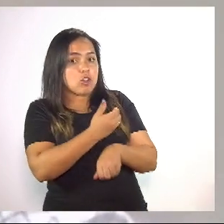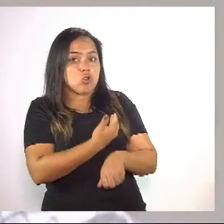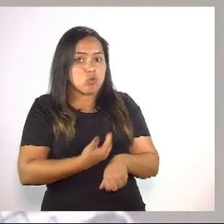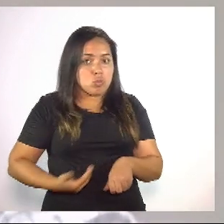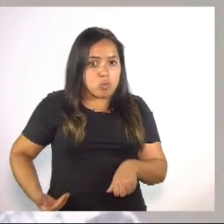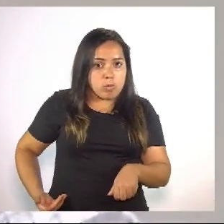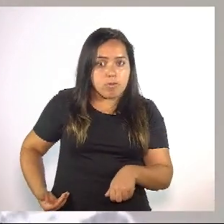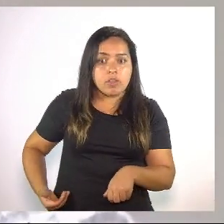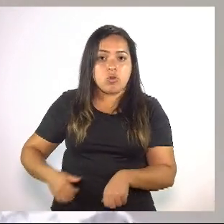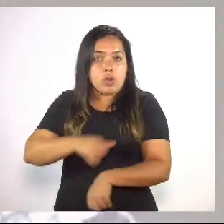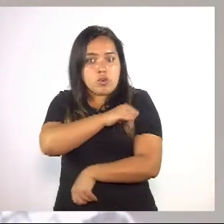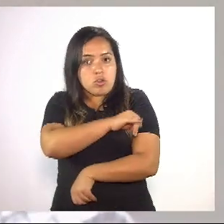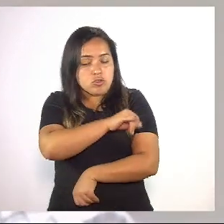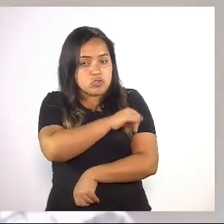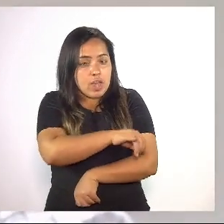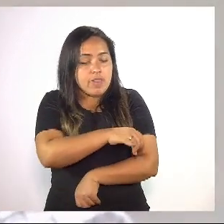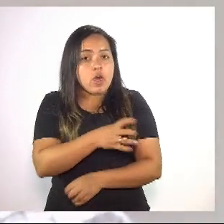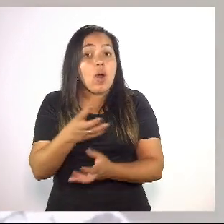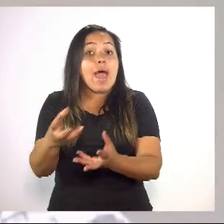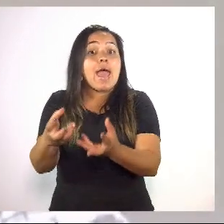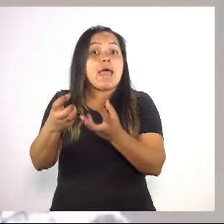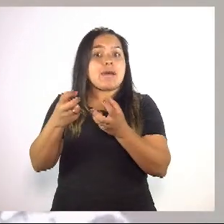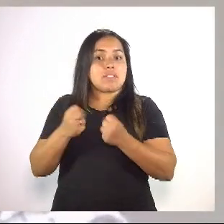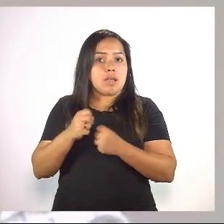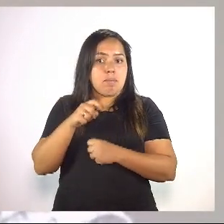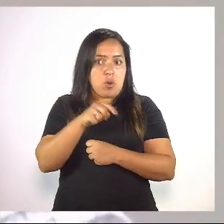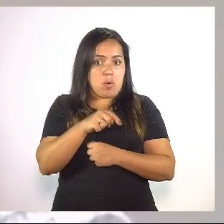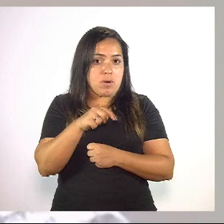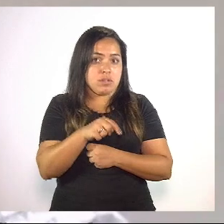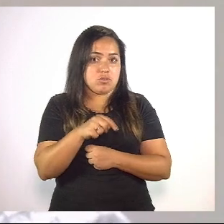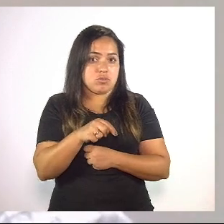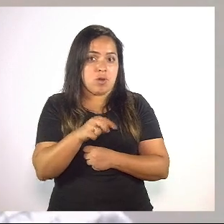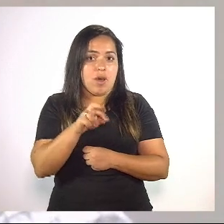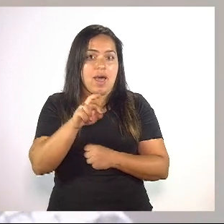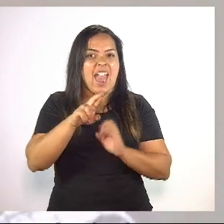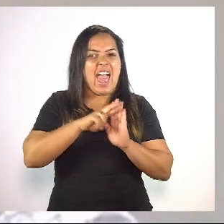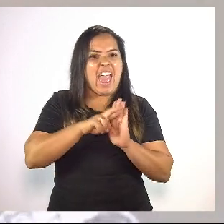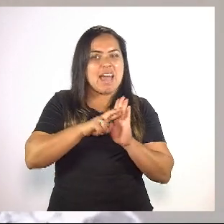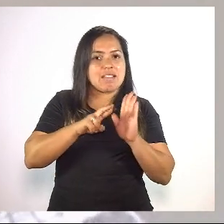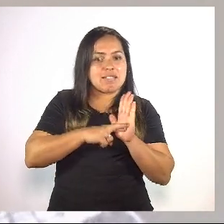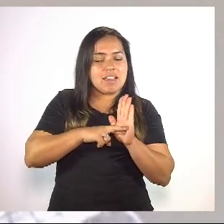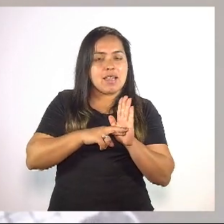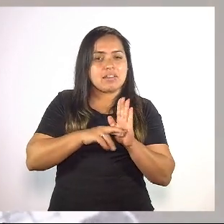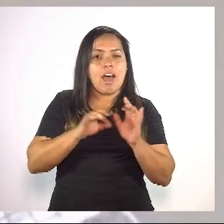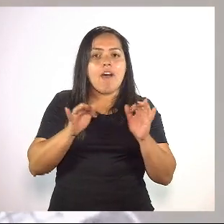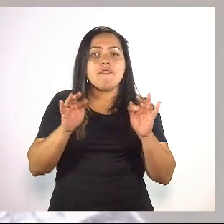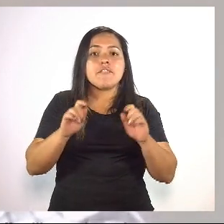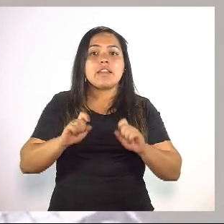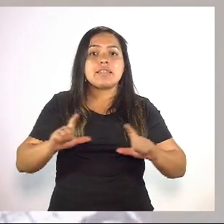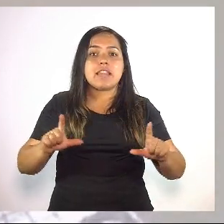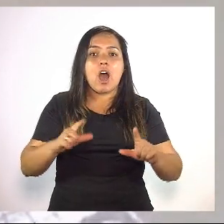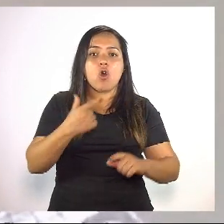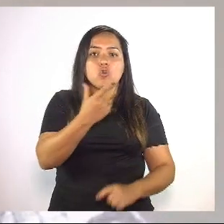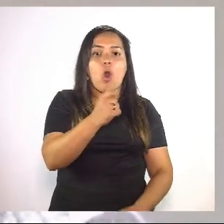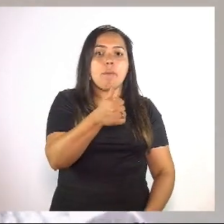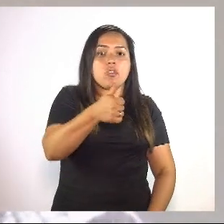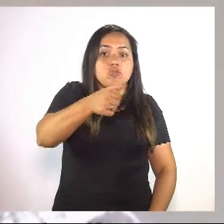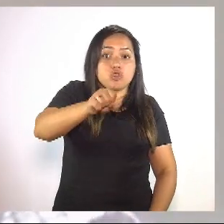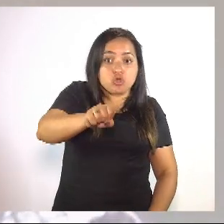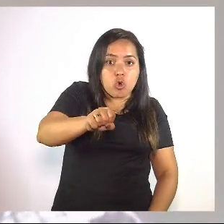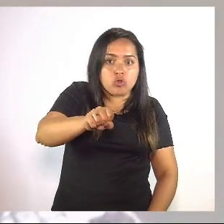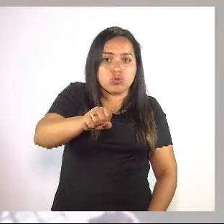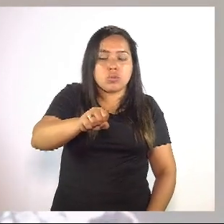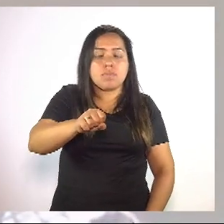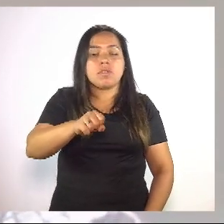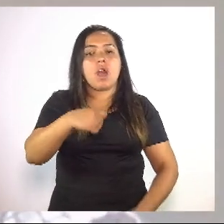receitas no final do ano de 2018. Hoje, considerando os anos de 2018 e 2019, se